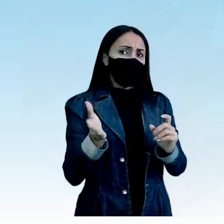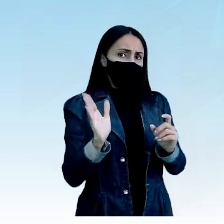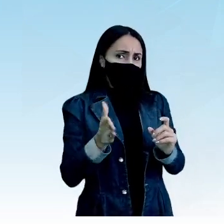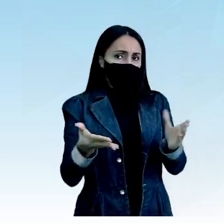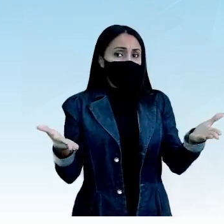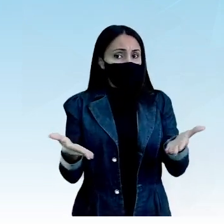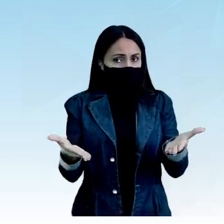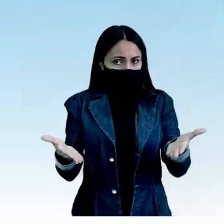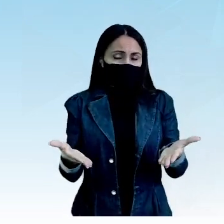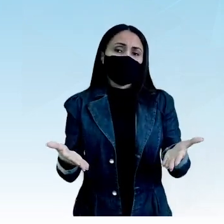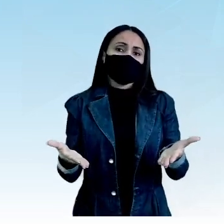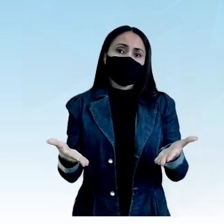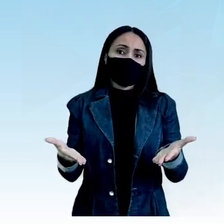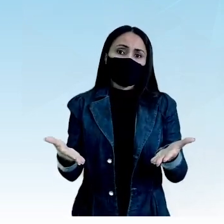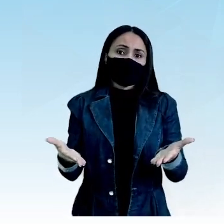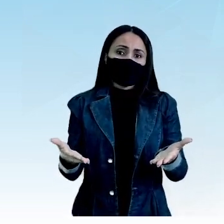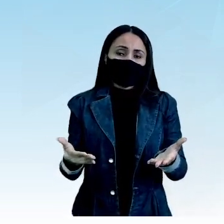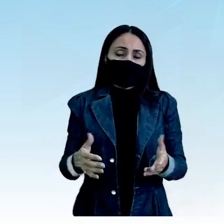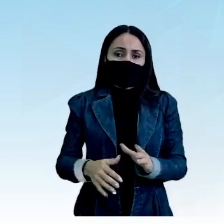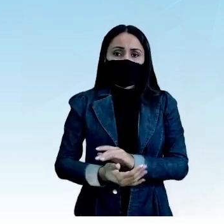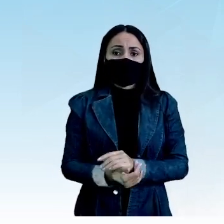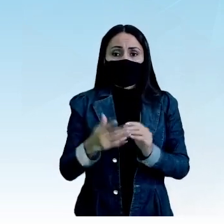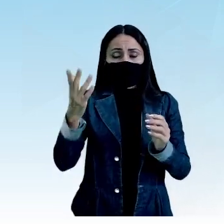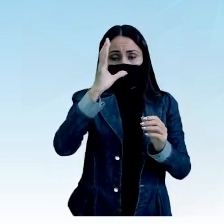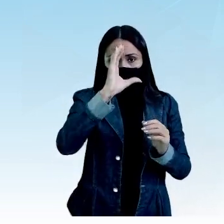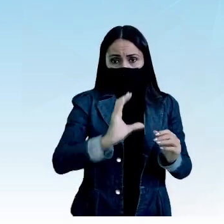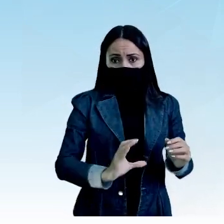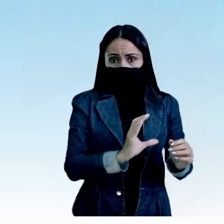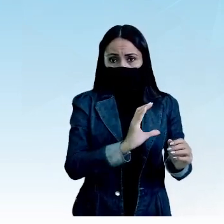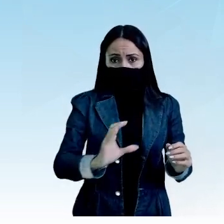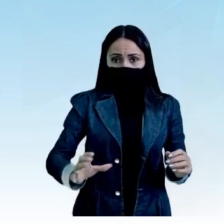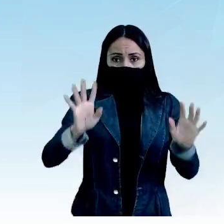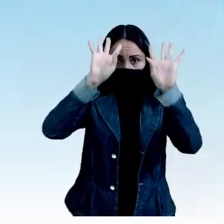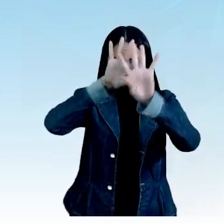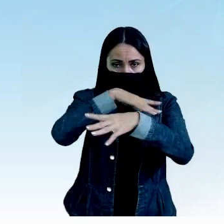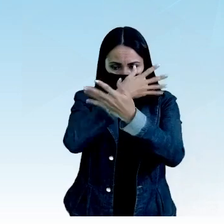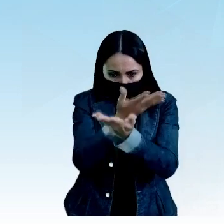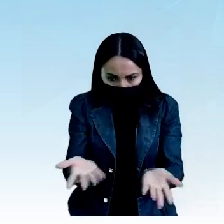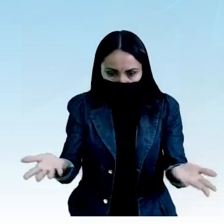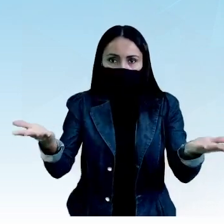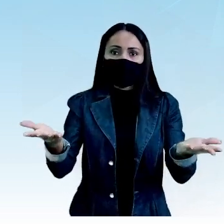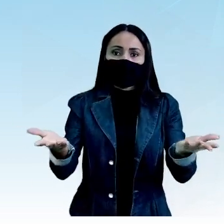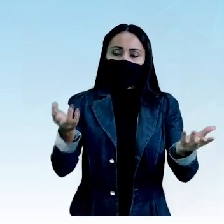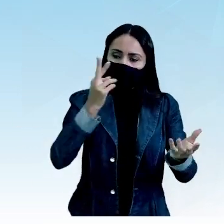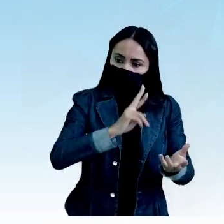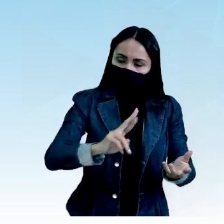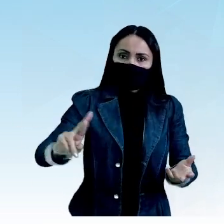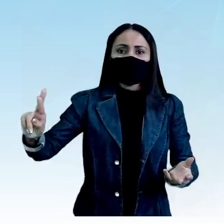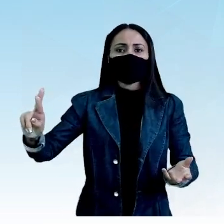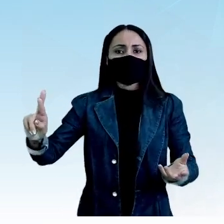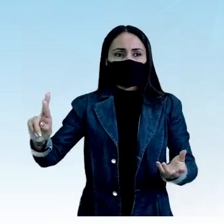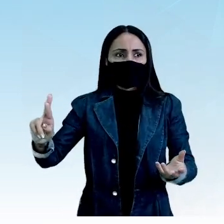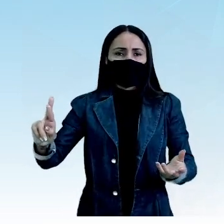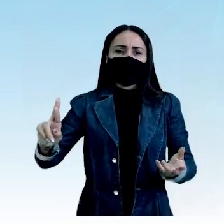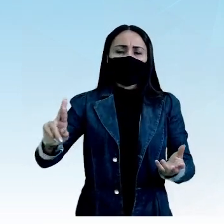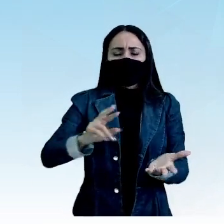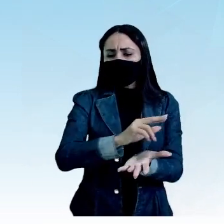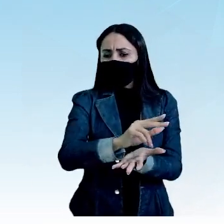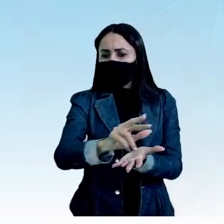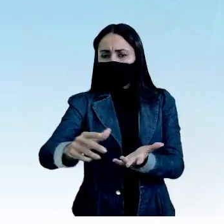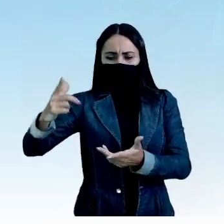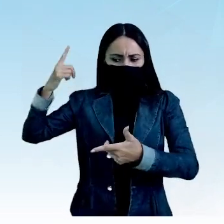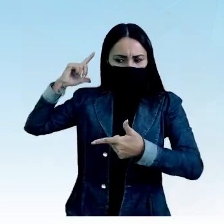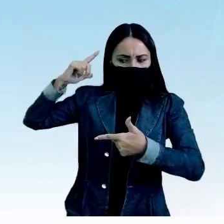outros debatidos, tanto do cristianismo, quanto do candomblé, quanto das religiões de matriz africana, como de outras tradições.